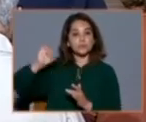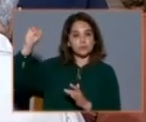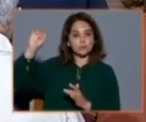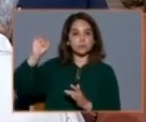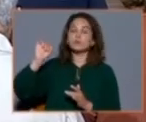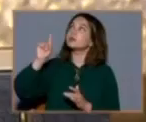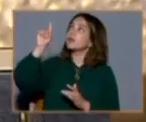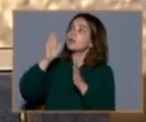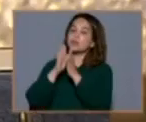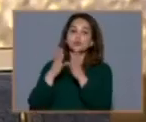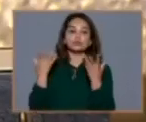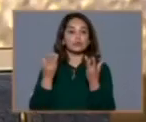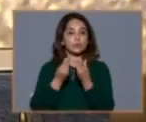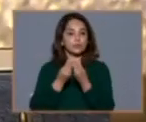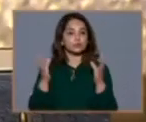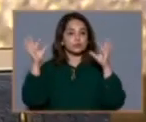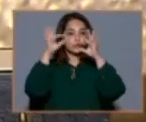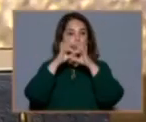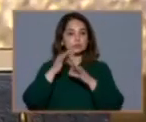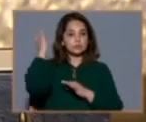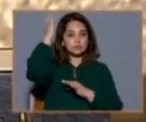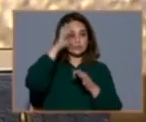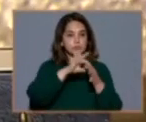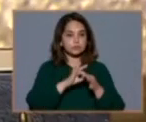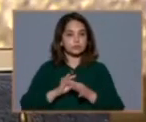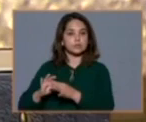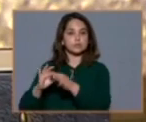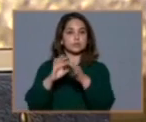Deus convosco na unidade do Espírito Santo.